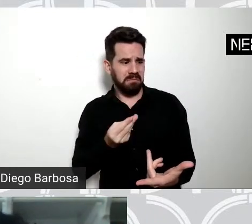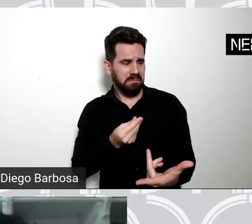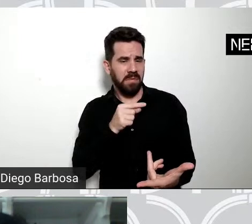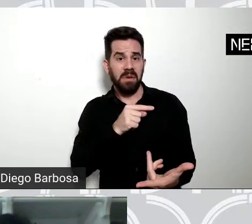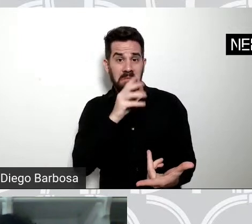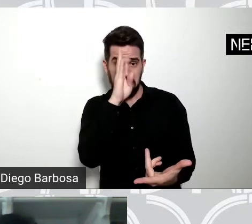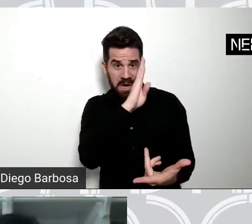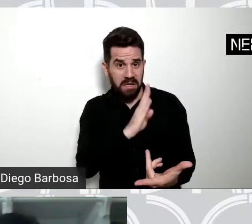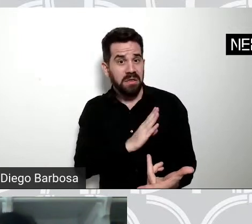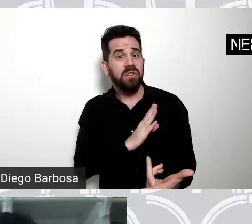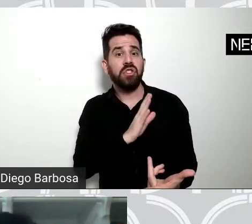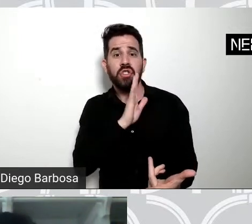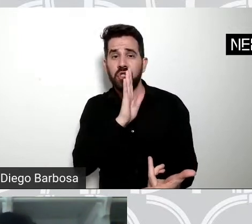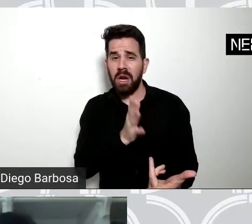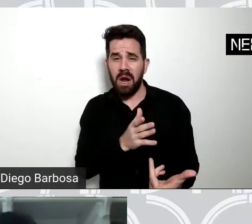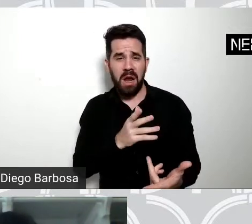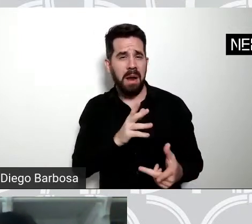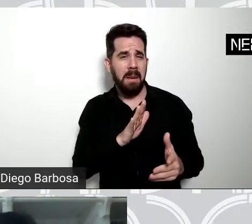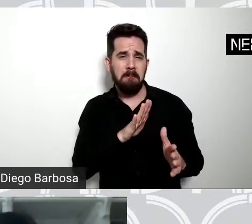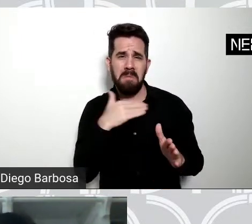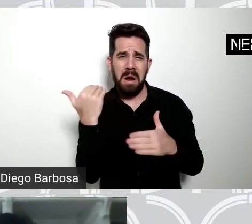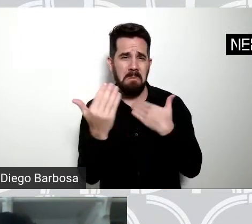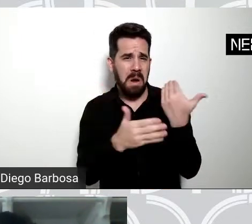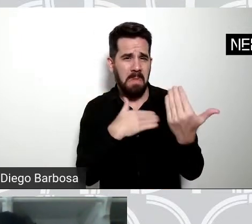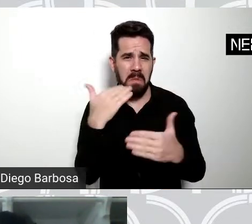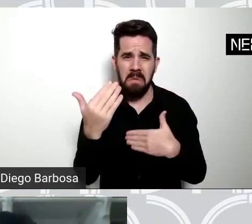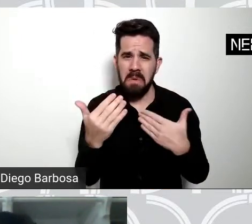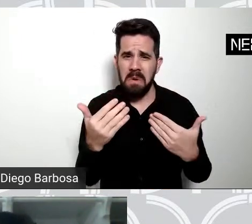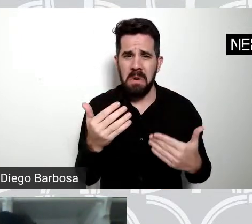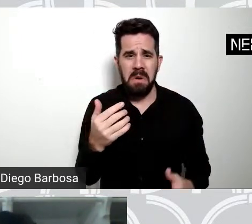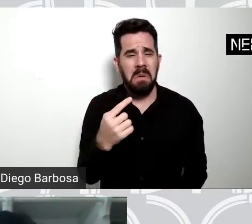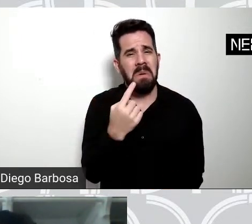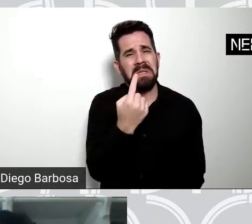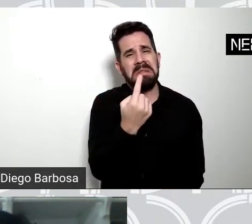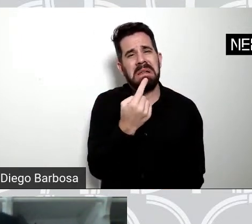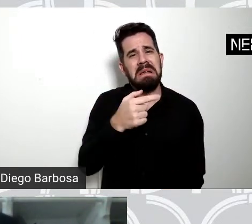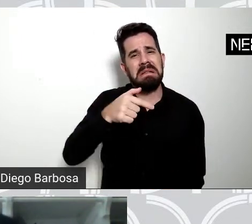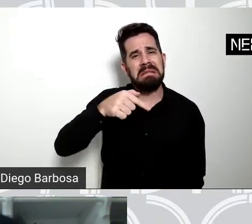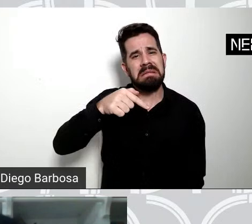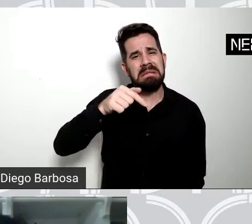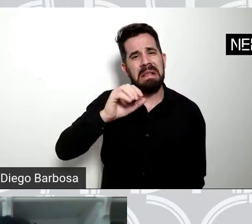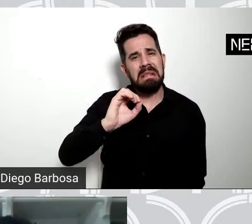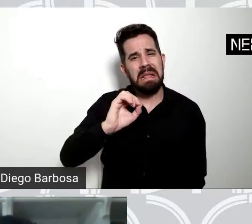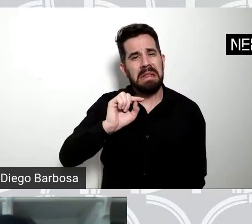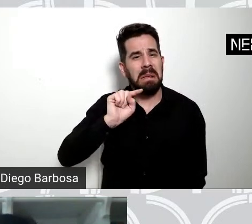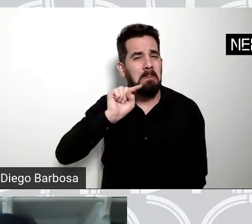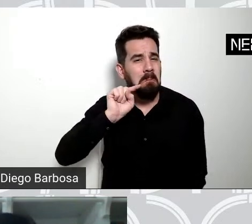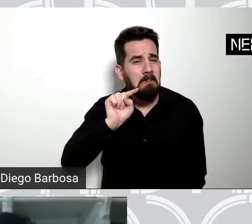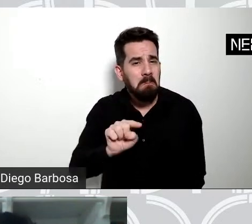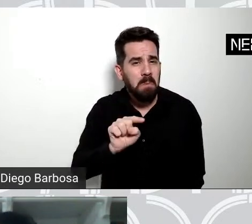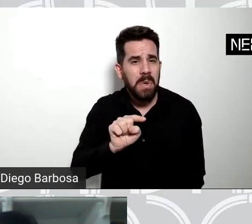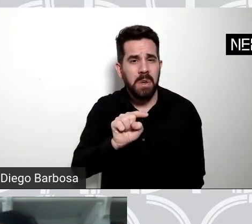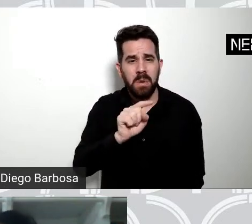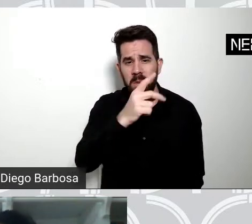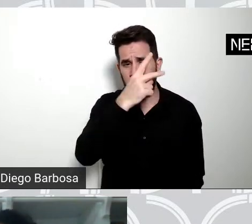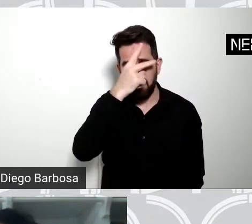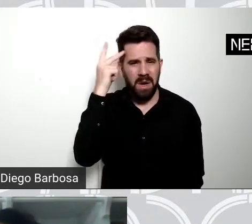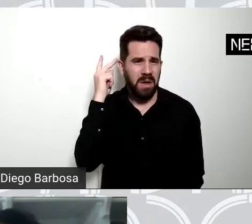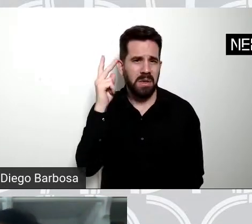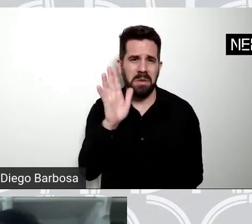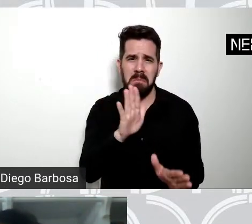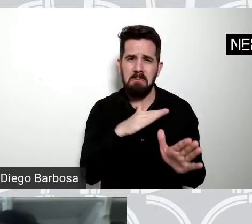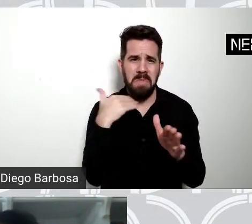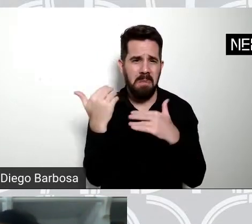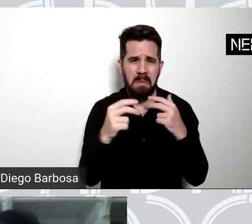sofreram com mortes, já se vão mais de 170 mil pessoas, né, essa consciência ainda